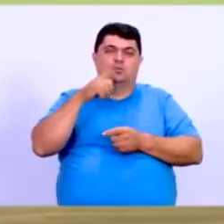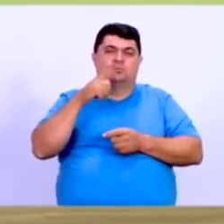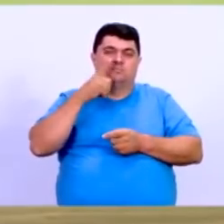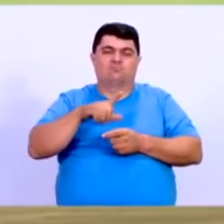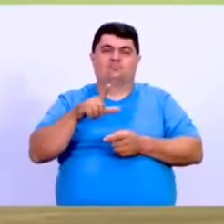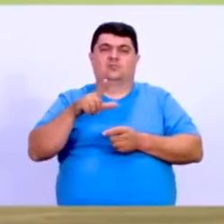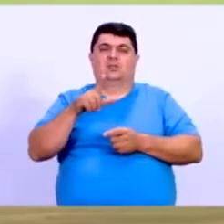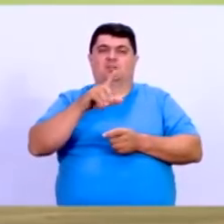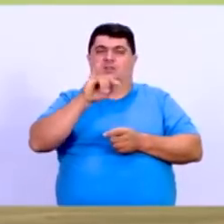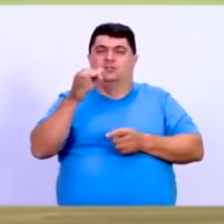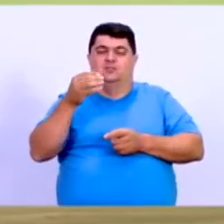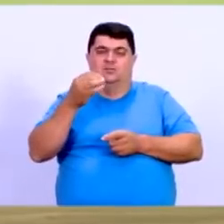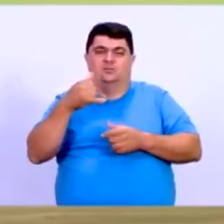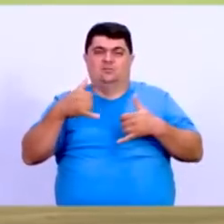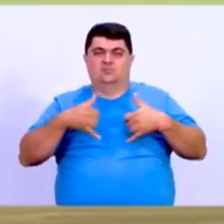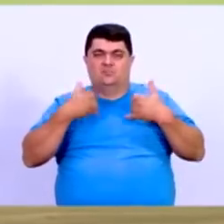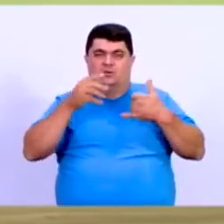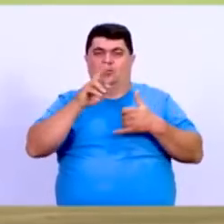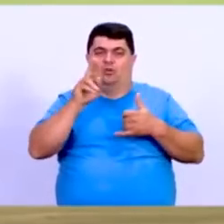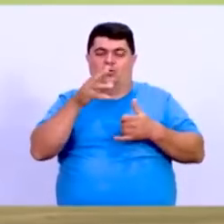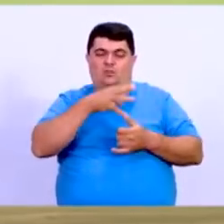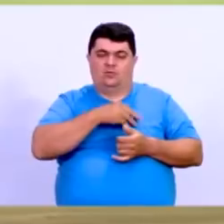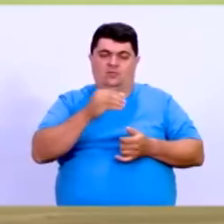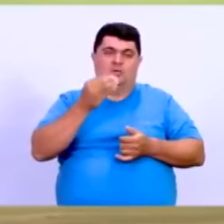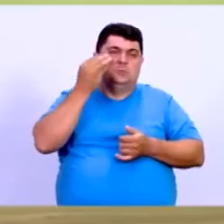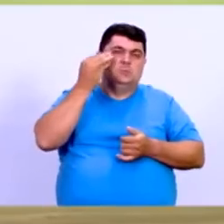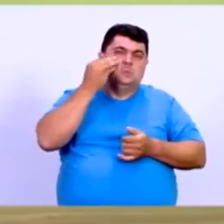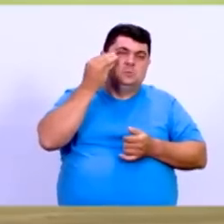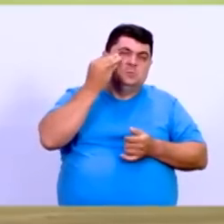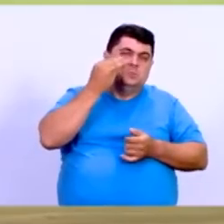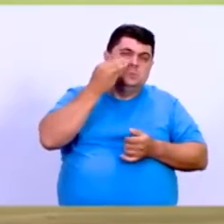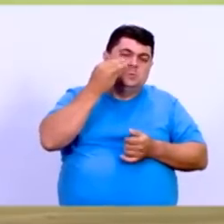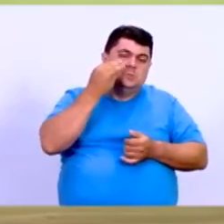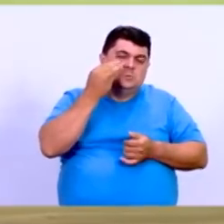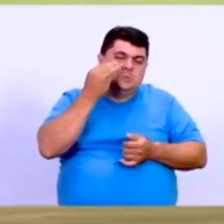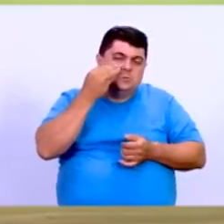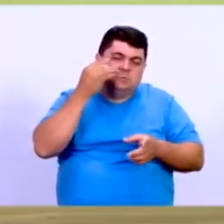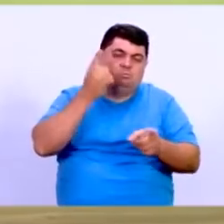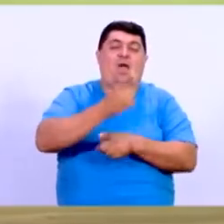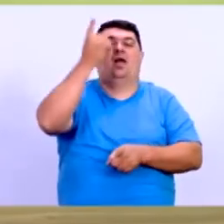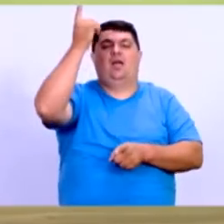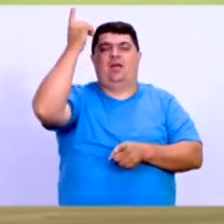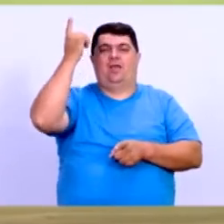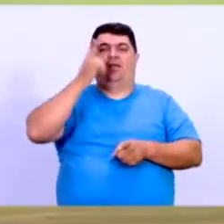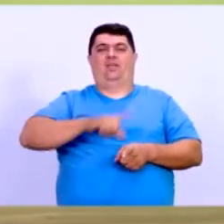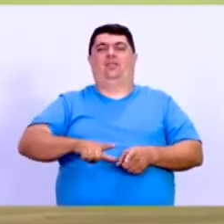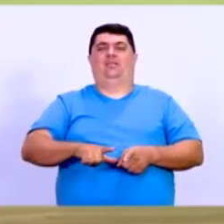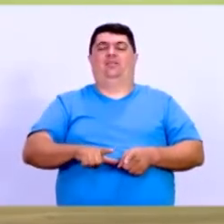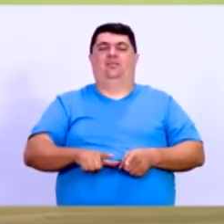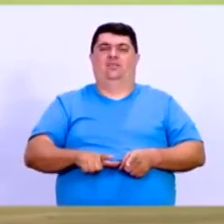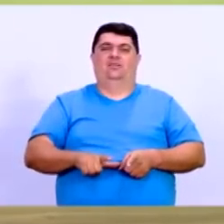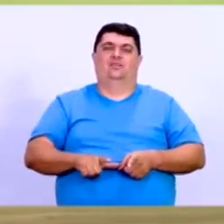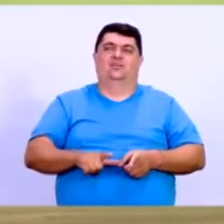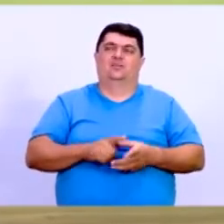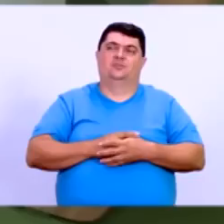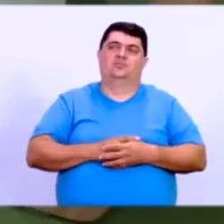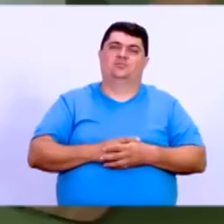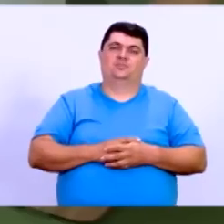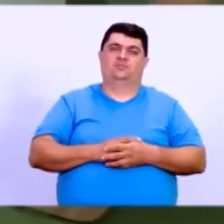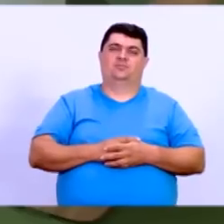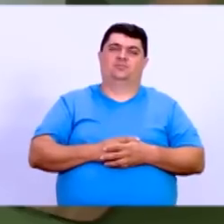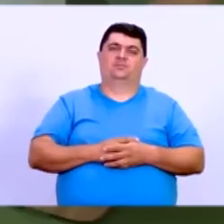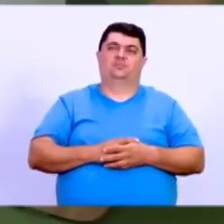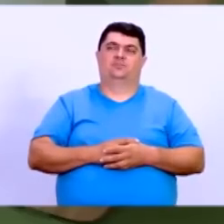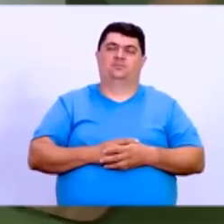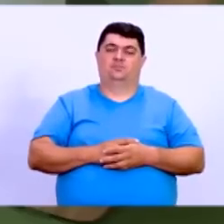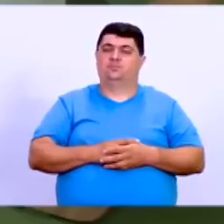seu aniversário, nome dos seus filhos, e assim por diante. Ele consegue essa informação do próprio dono da informação. Muito bem.